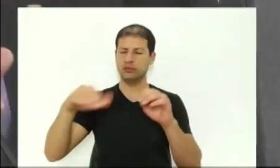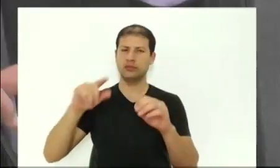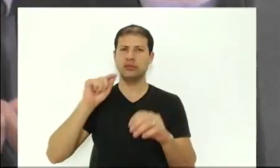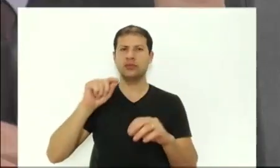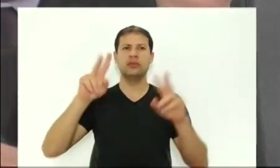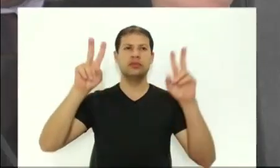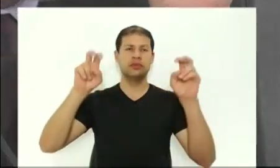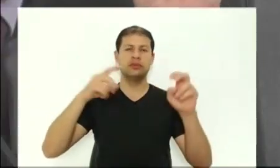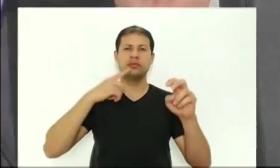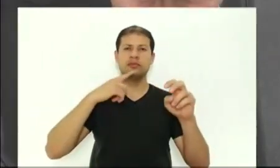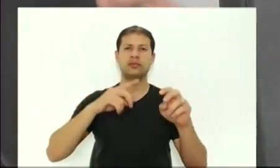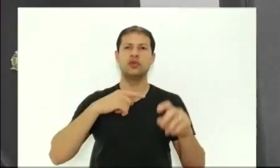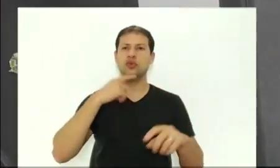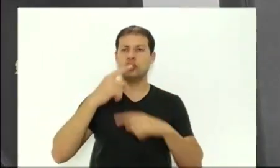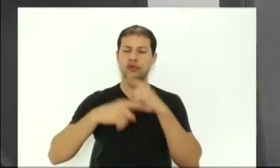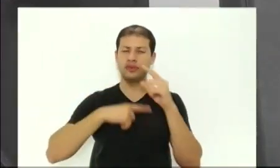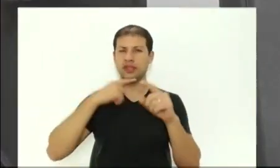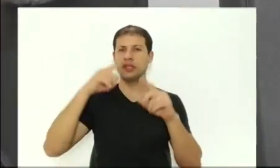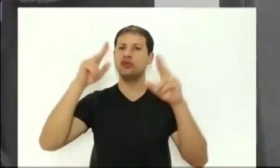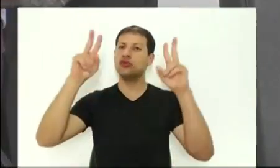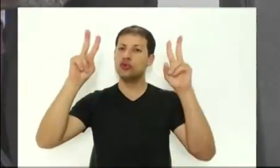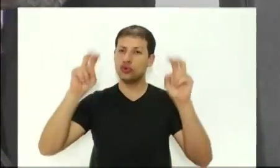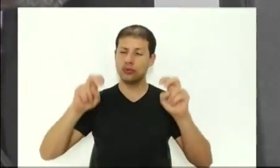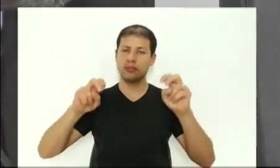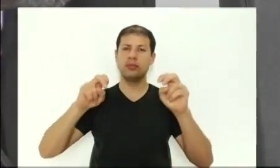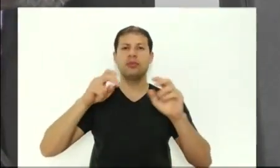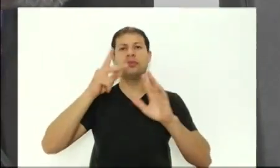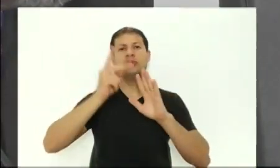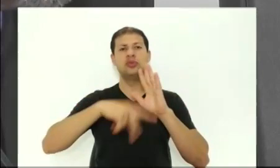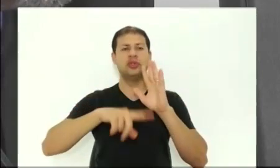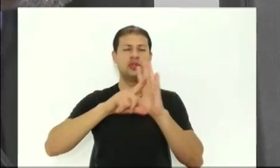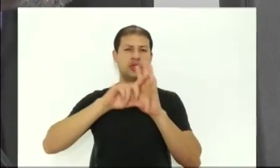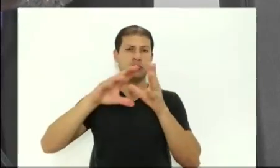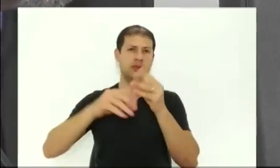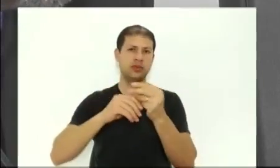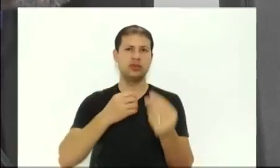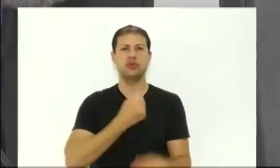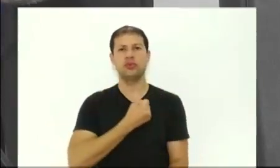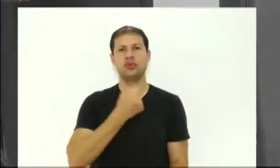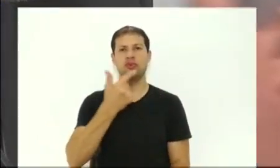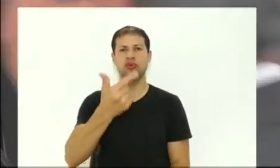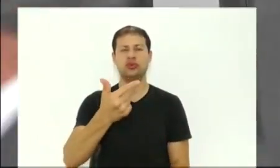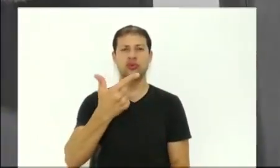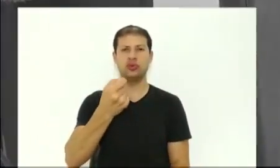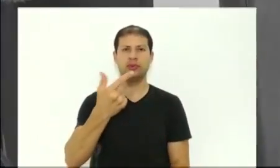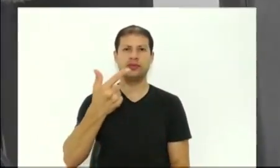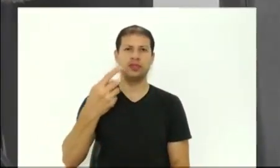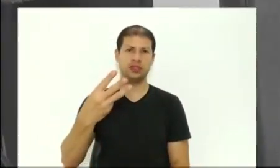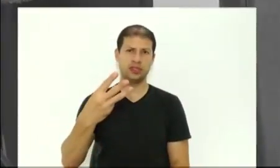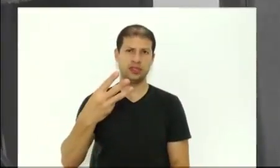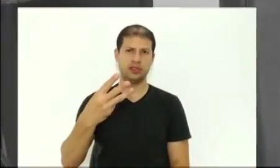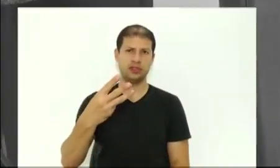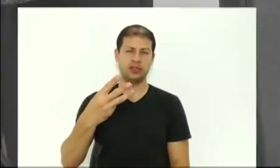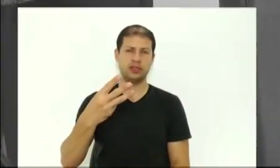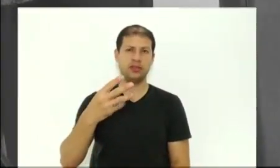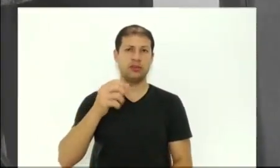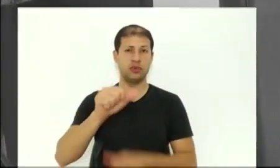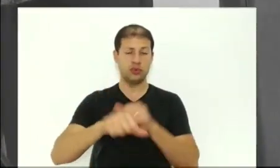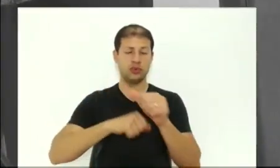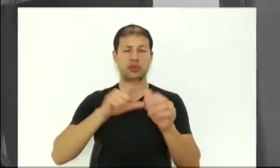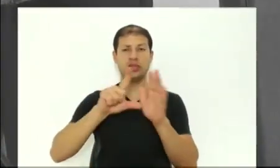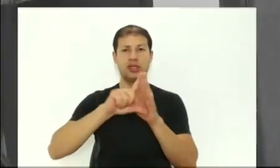respondendo dúvidas sobre o projeto de lei complementar número 2 de 2023, que altera a lei complementar